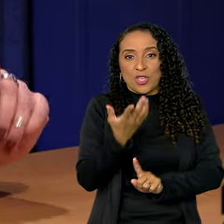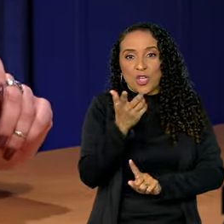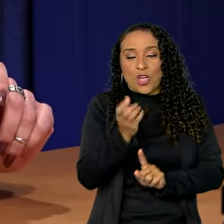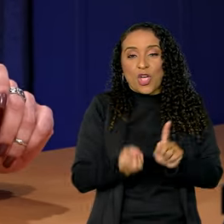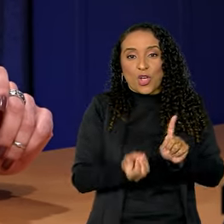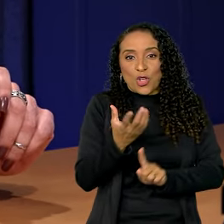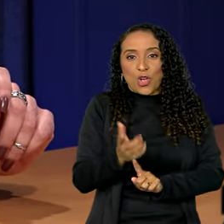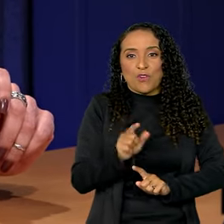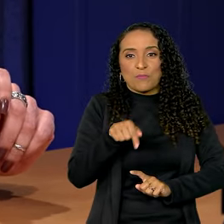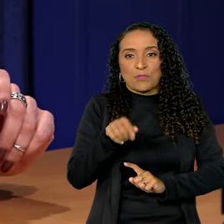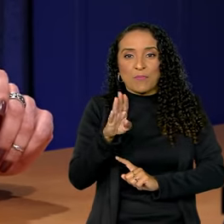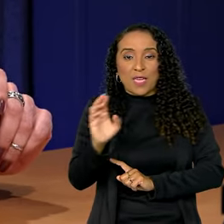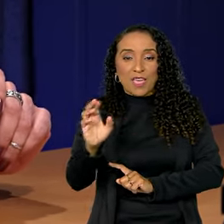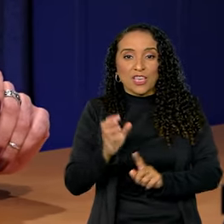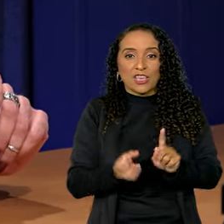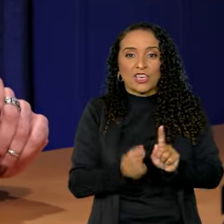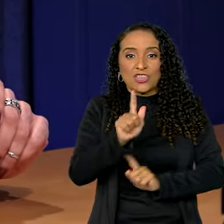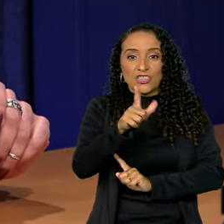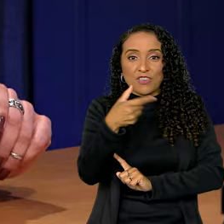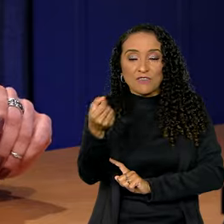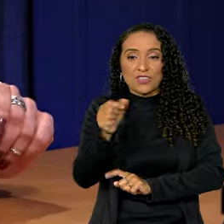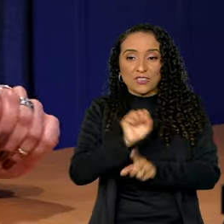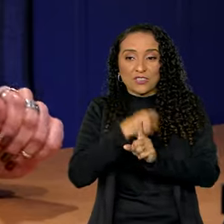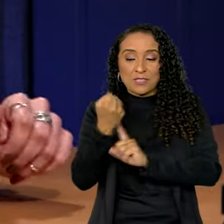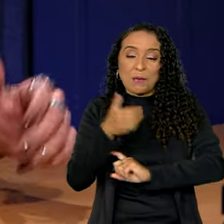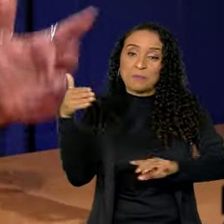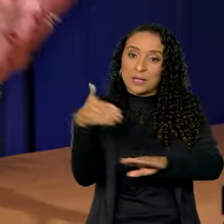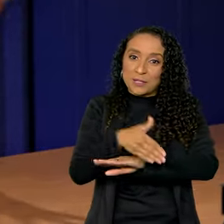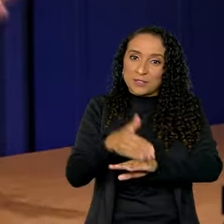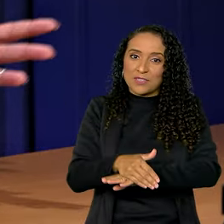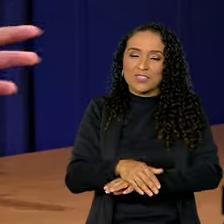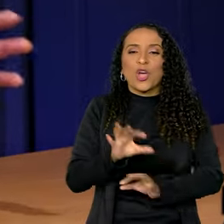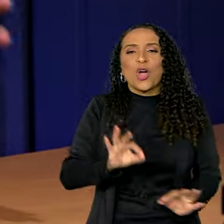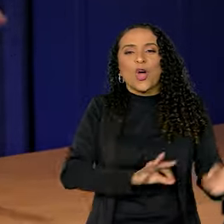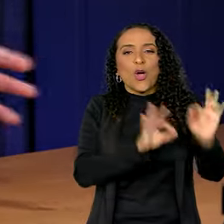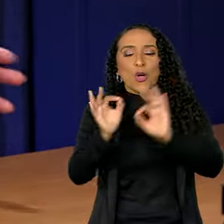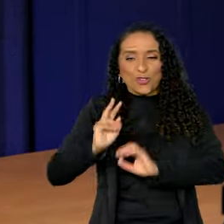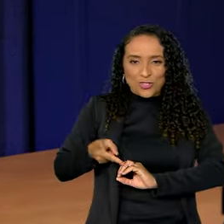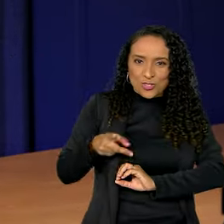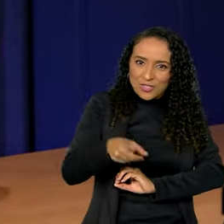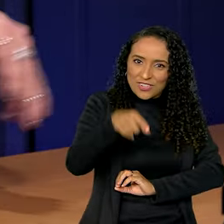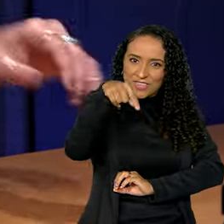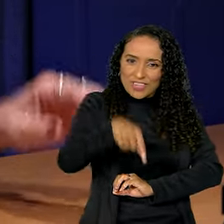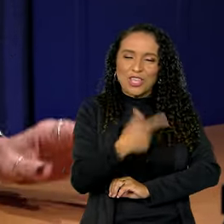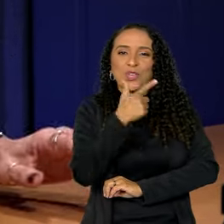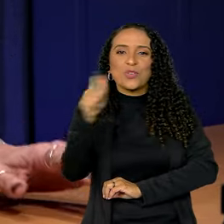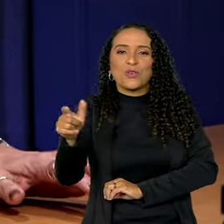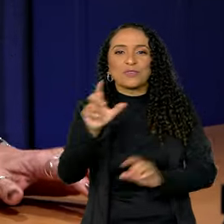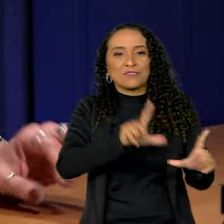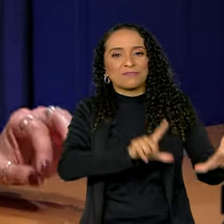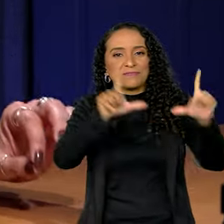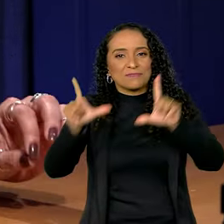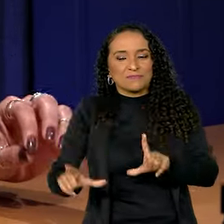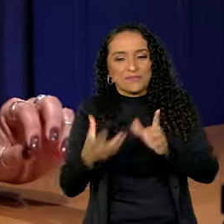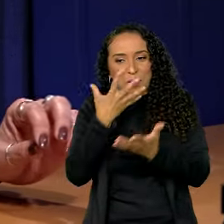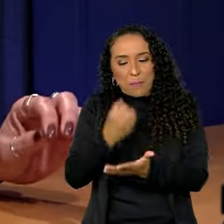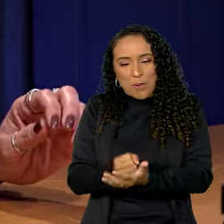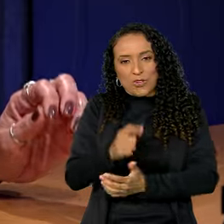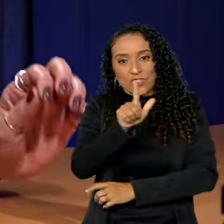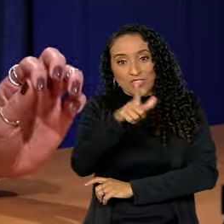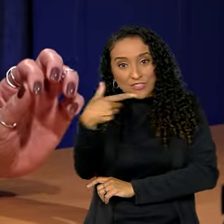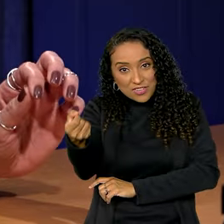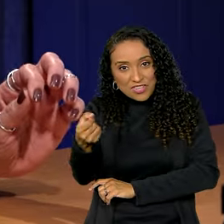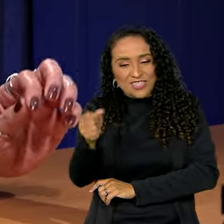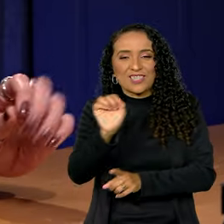gov.br G20 social participativo Continue com a gente neste em outros episódios do pod